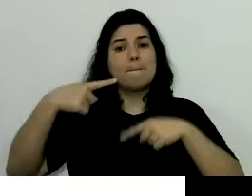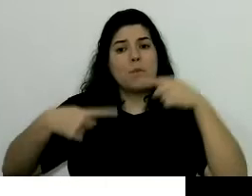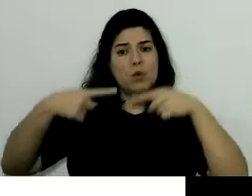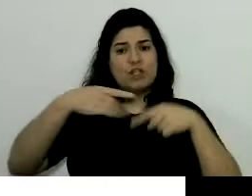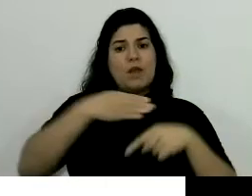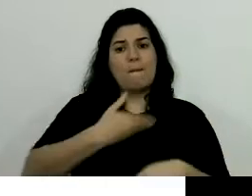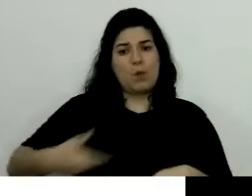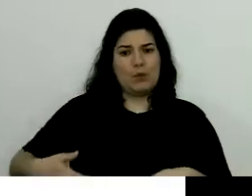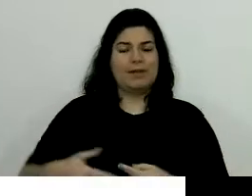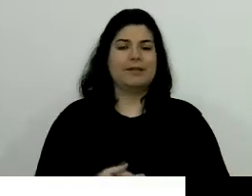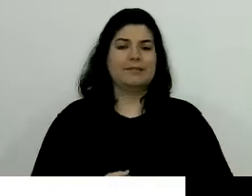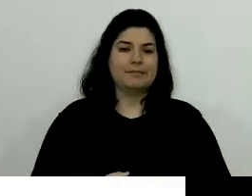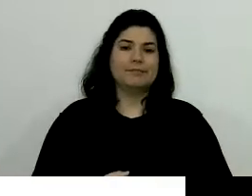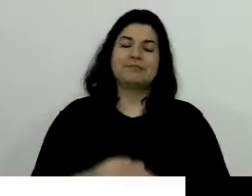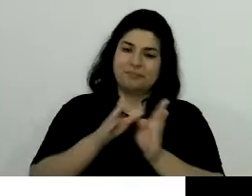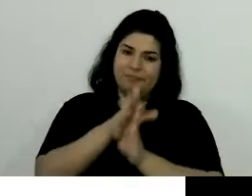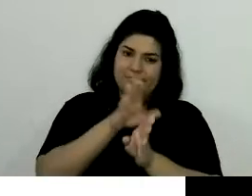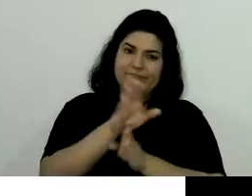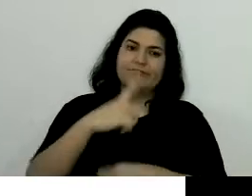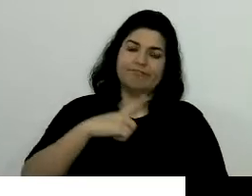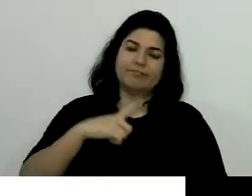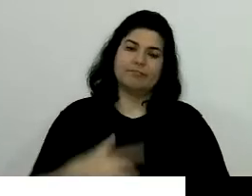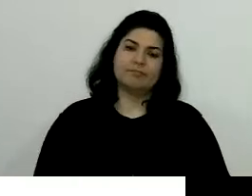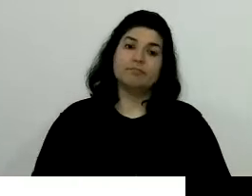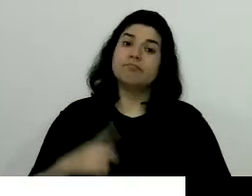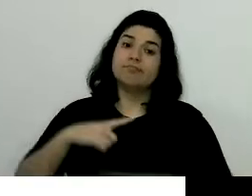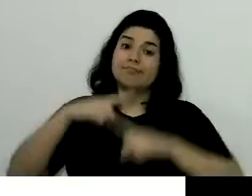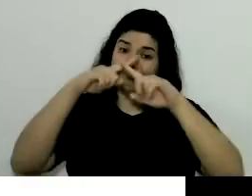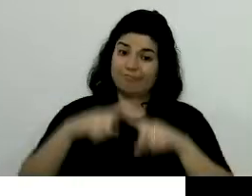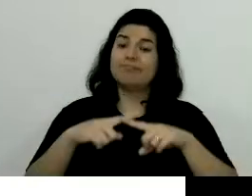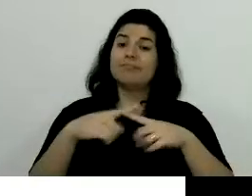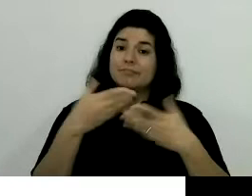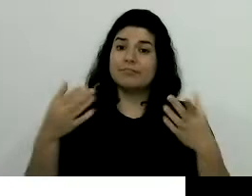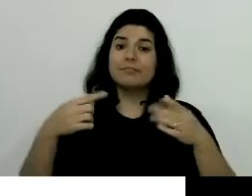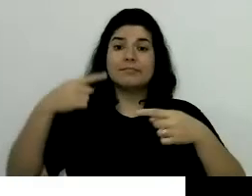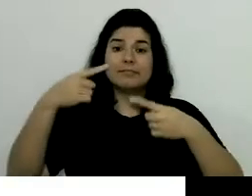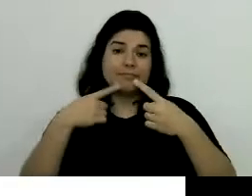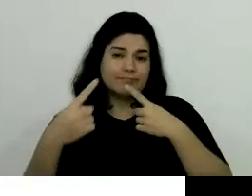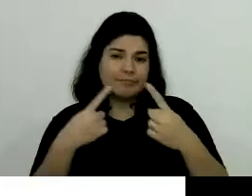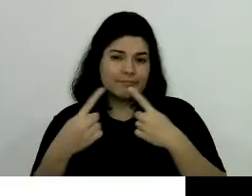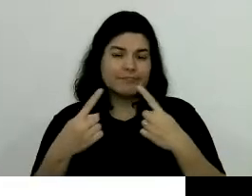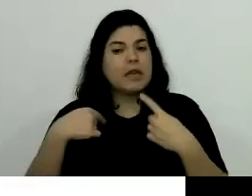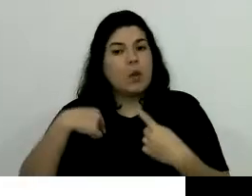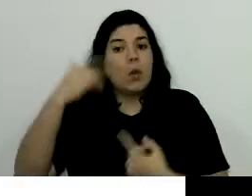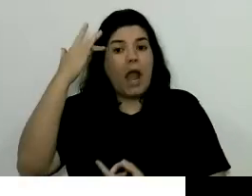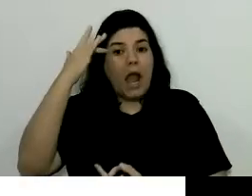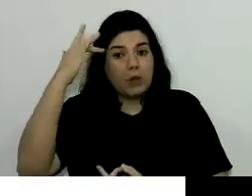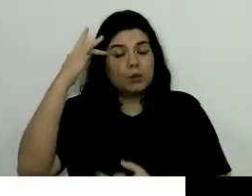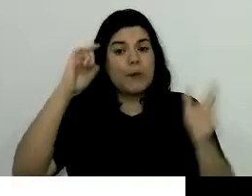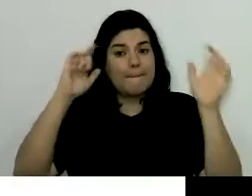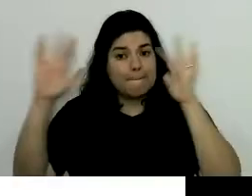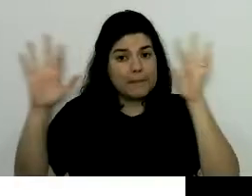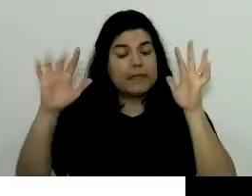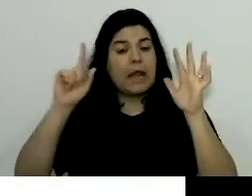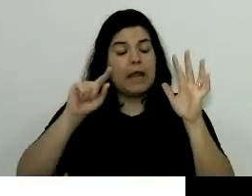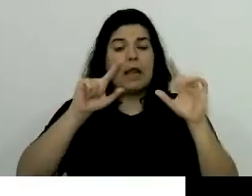de uma política pública, né, orientadora. Os desafios que eu deixo aqui para o nosso debate é que eu acho que, pensando nos